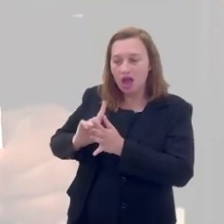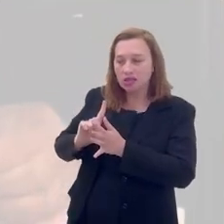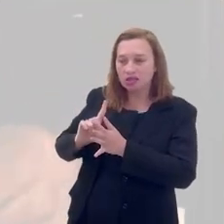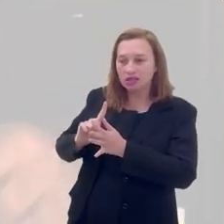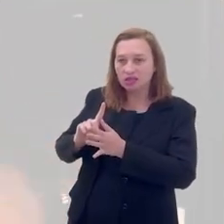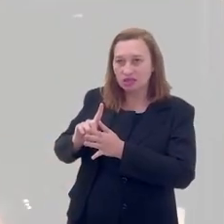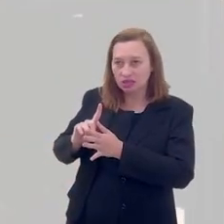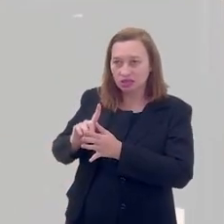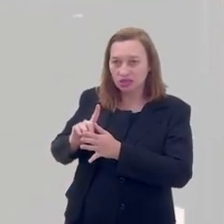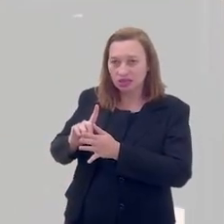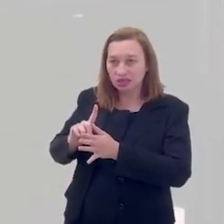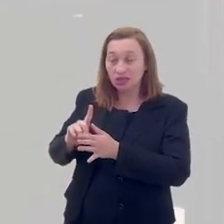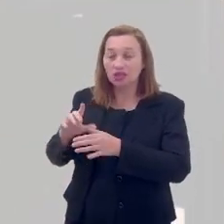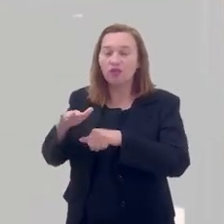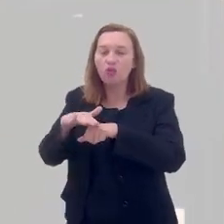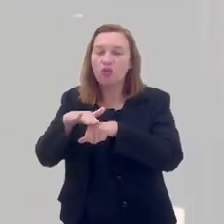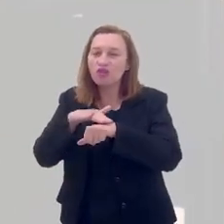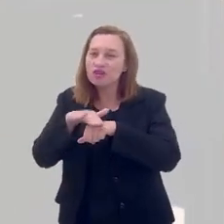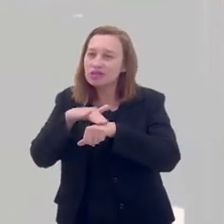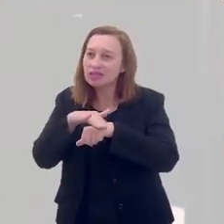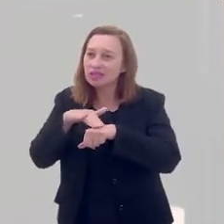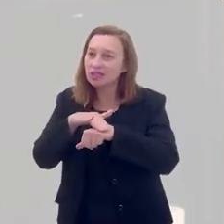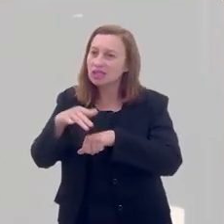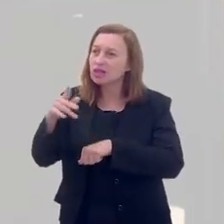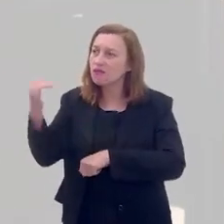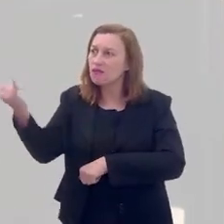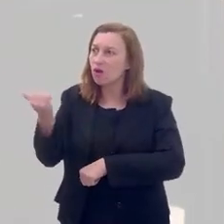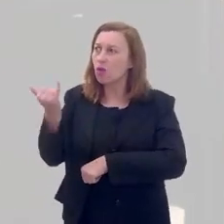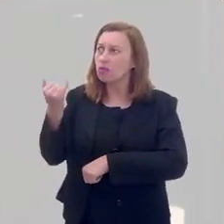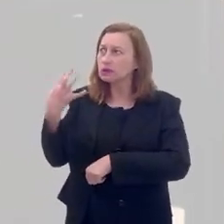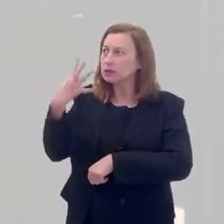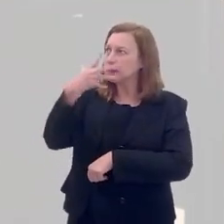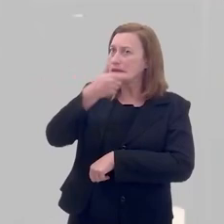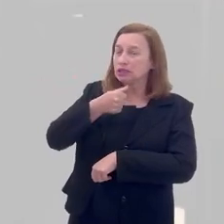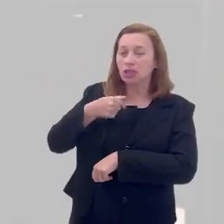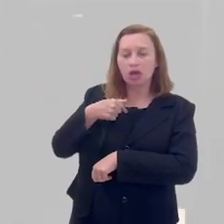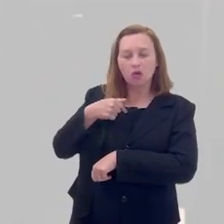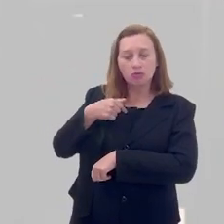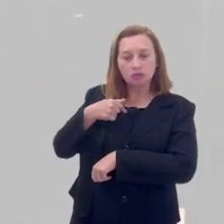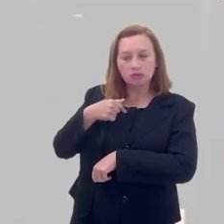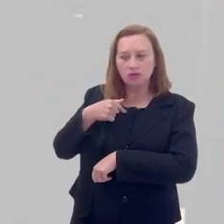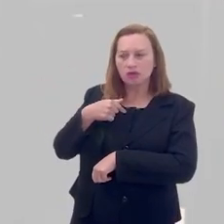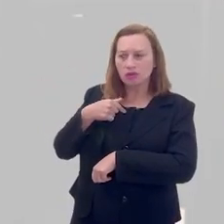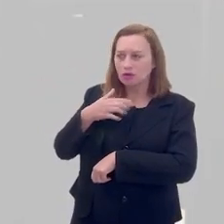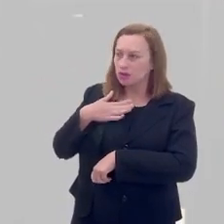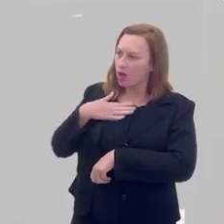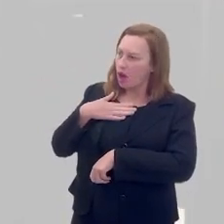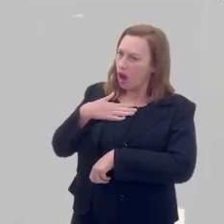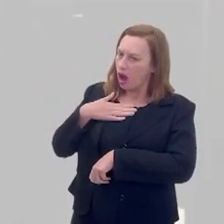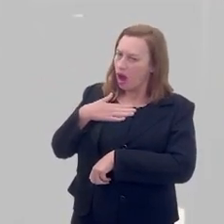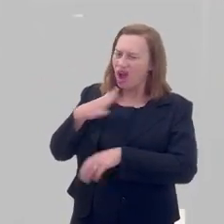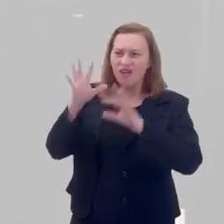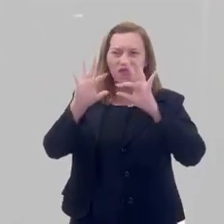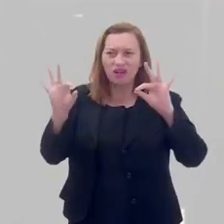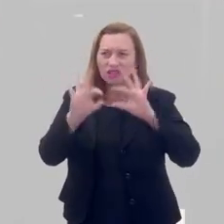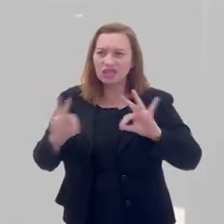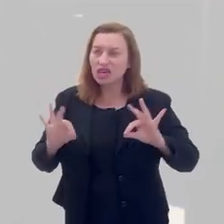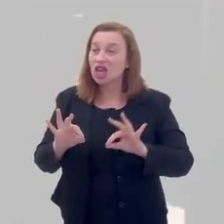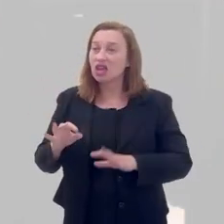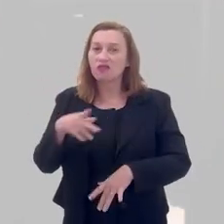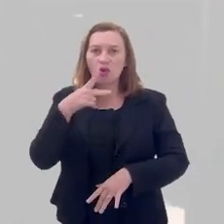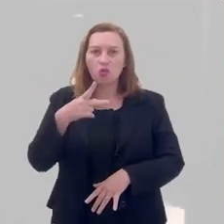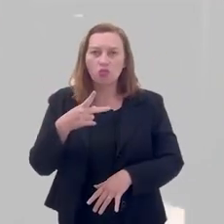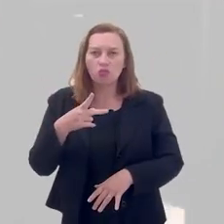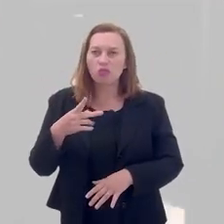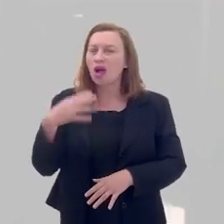entrarmos no ar ele disse uma coisa muito muito linda que eu me senti mexido com isso ele disse Júlio a música para mim